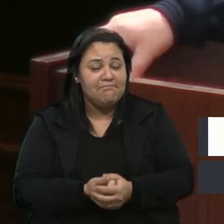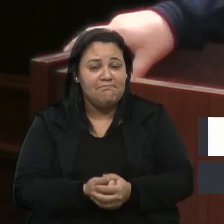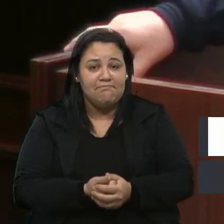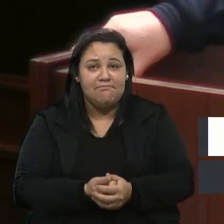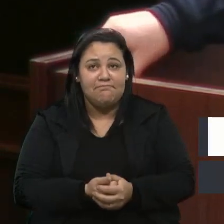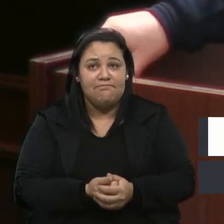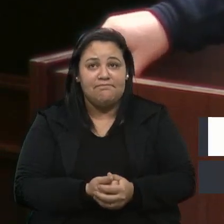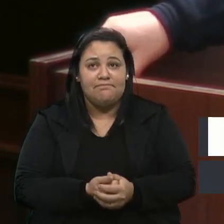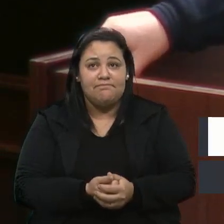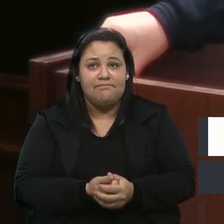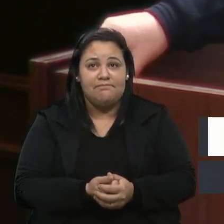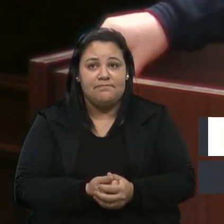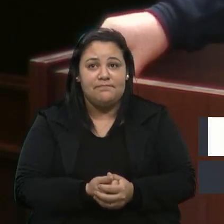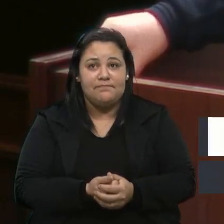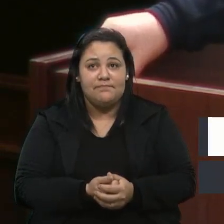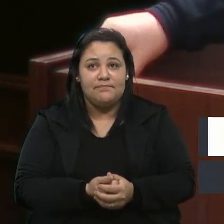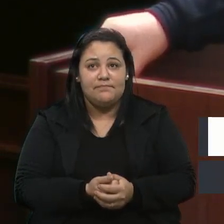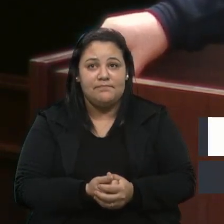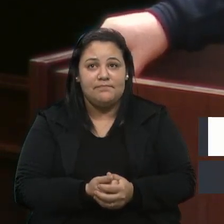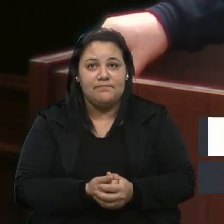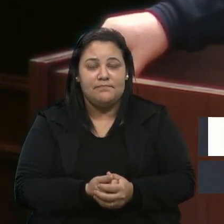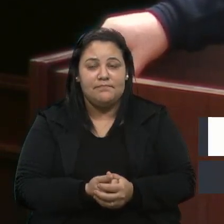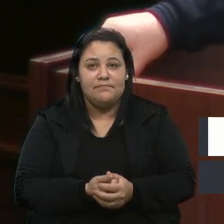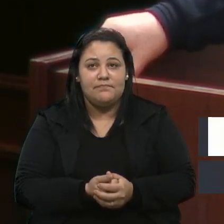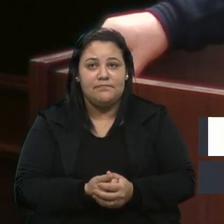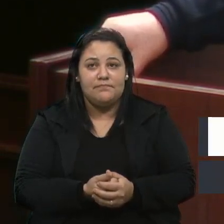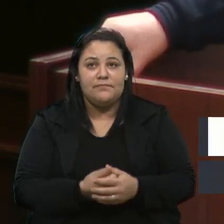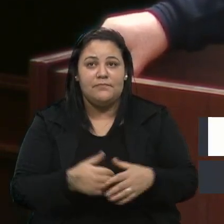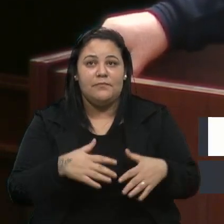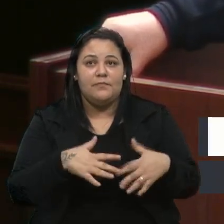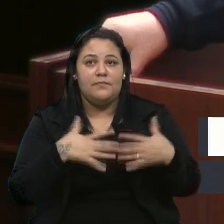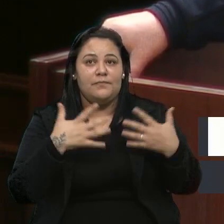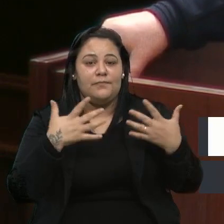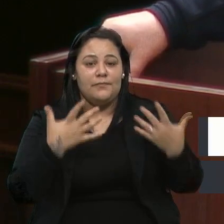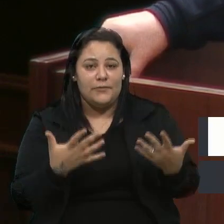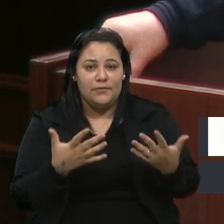Então, colegas, eu vejo que falta